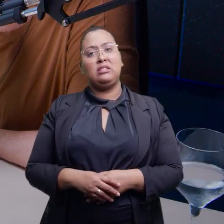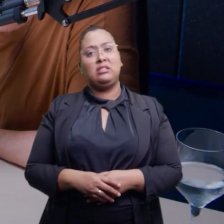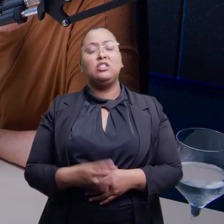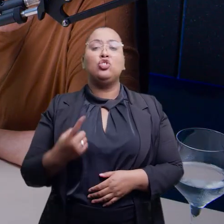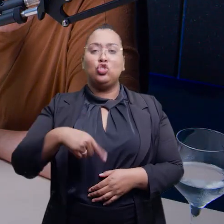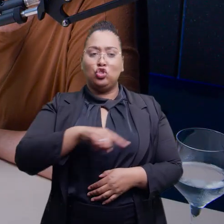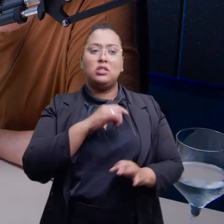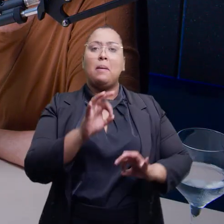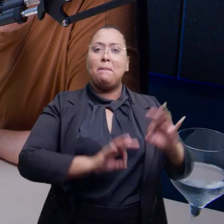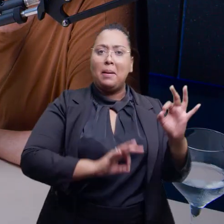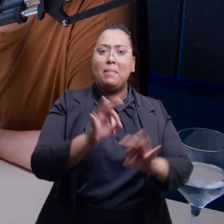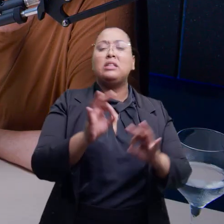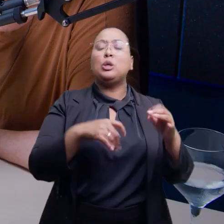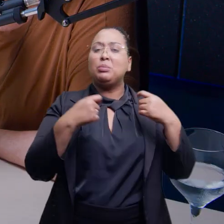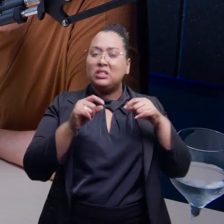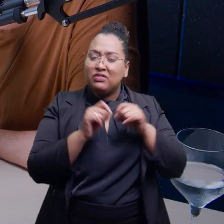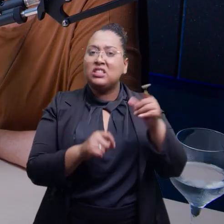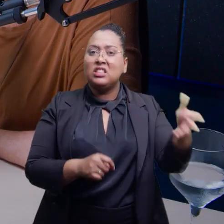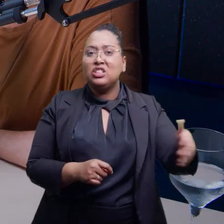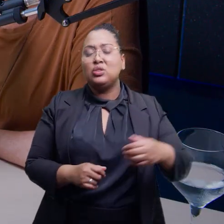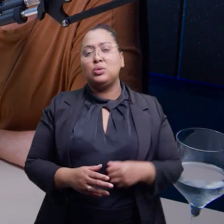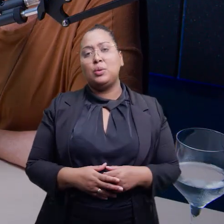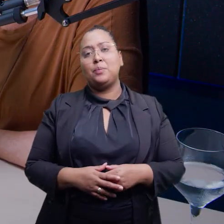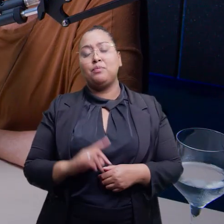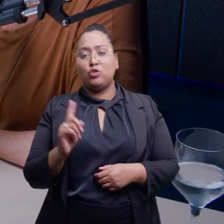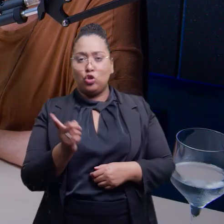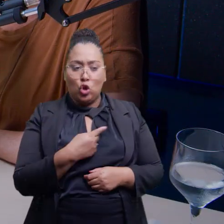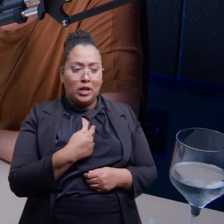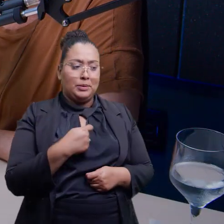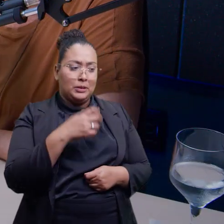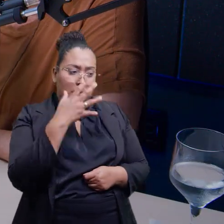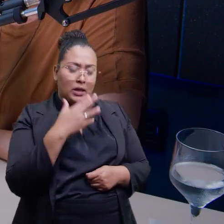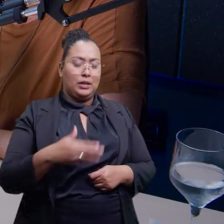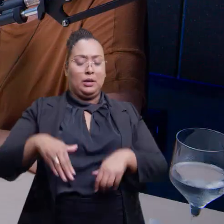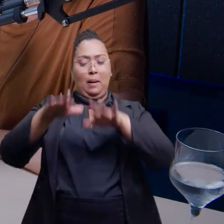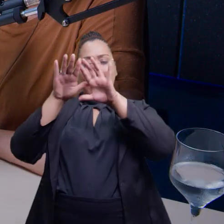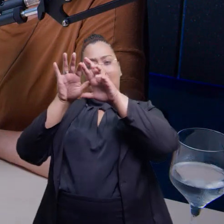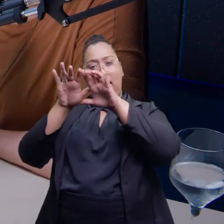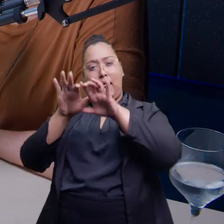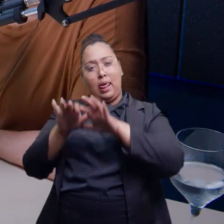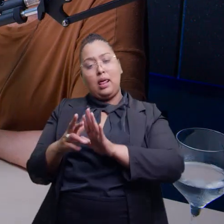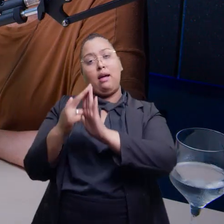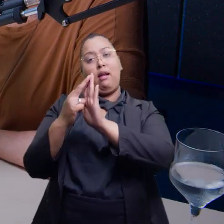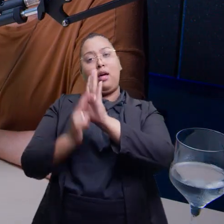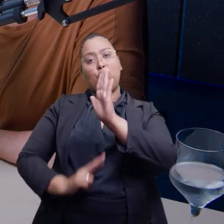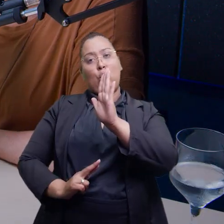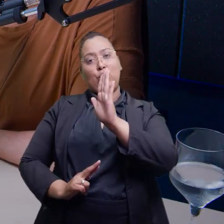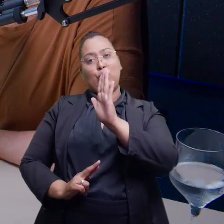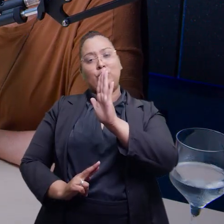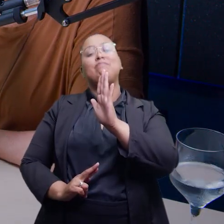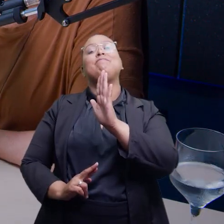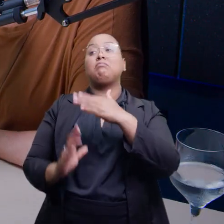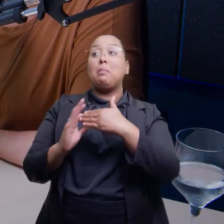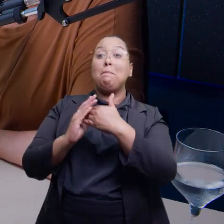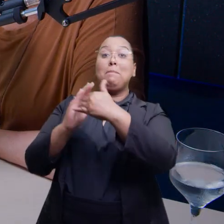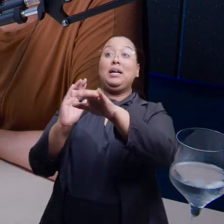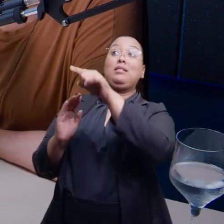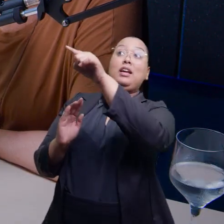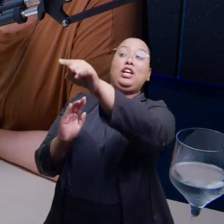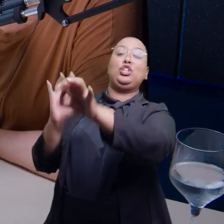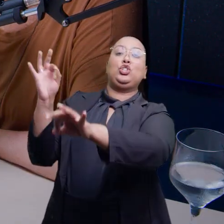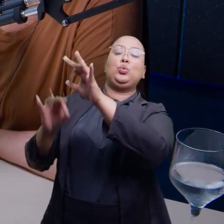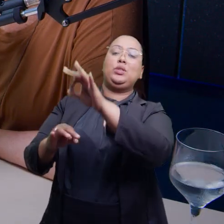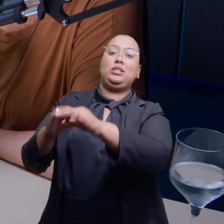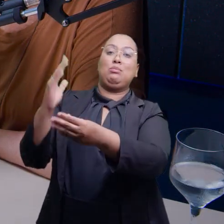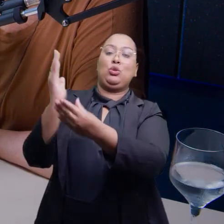quando a gente faz a preparação para a adoção. A gente monta depois um relatório em que a gente manda para o juiz